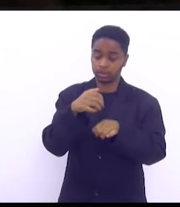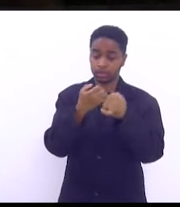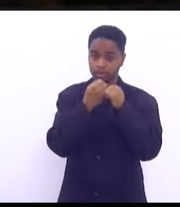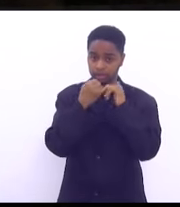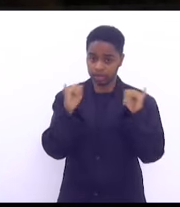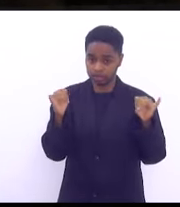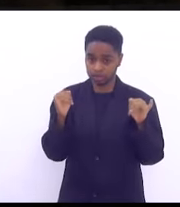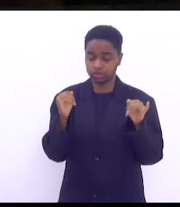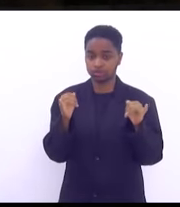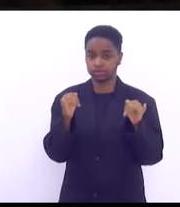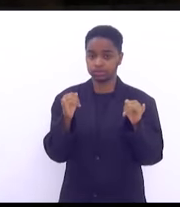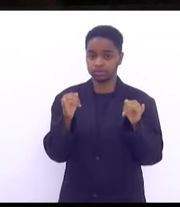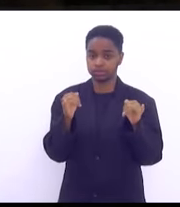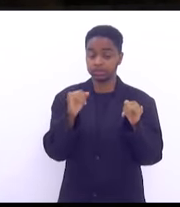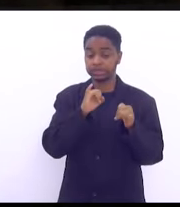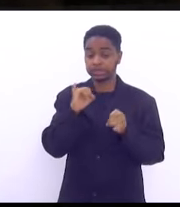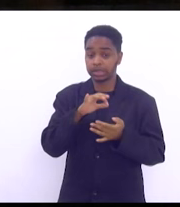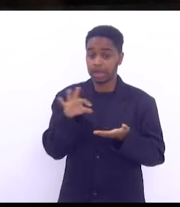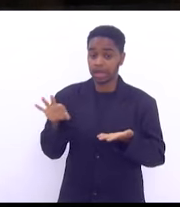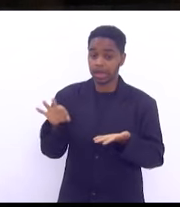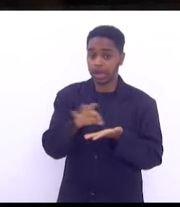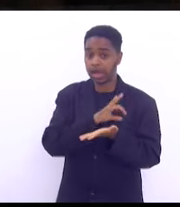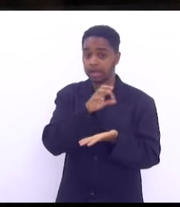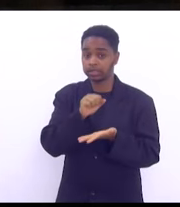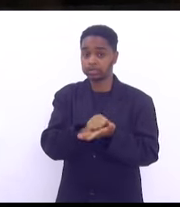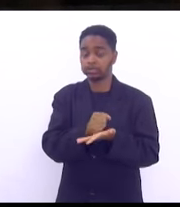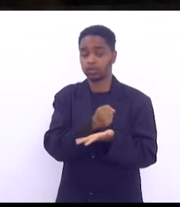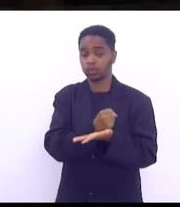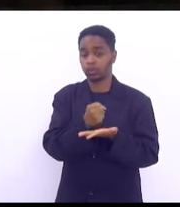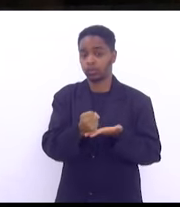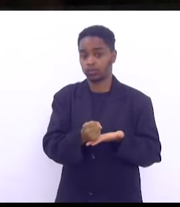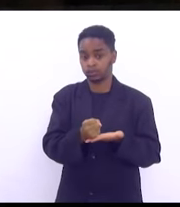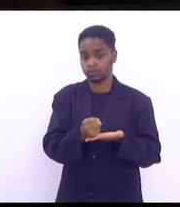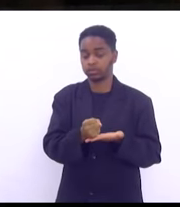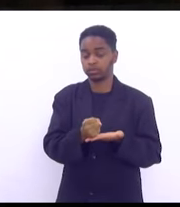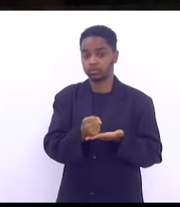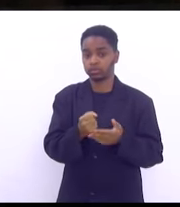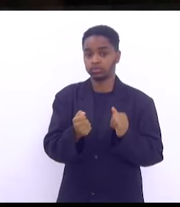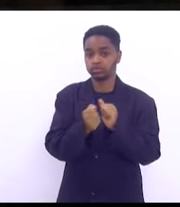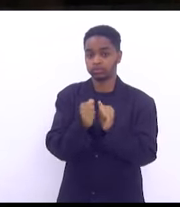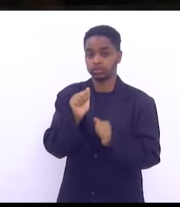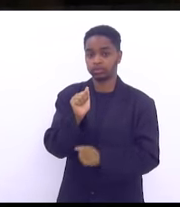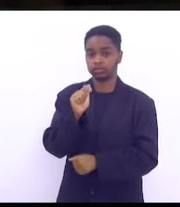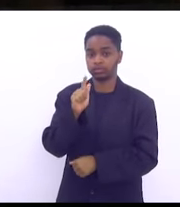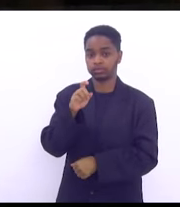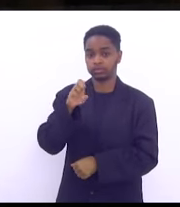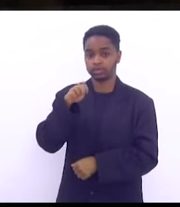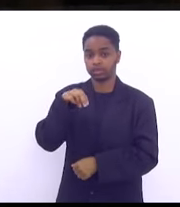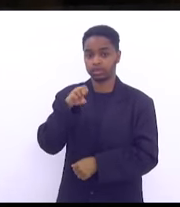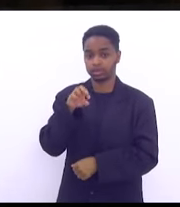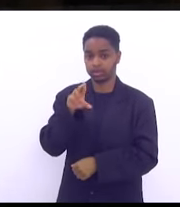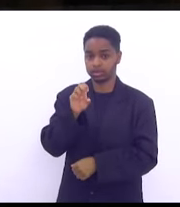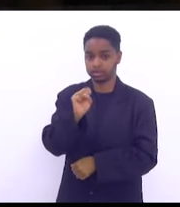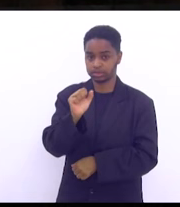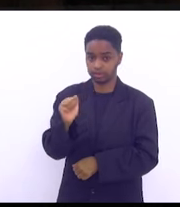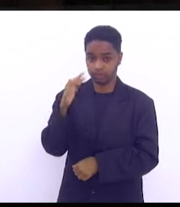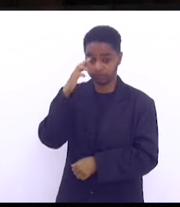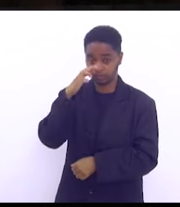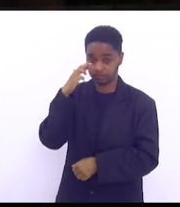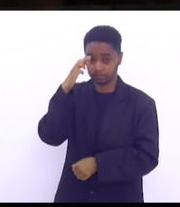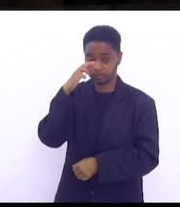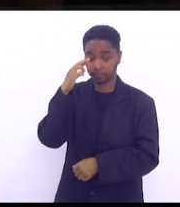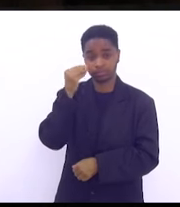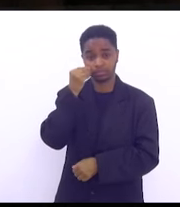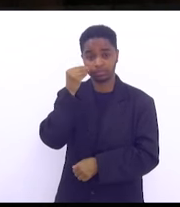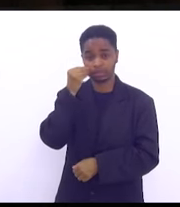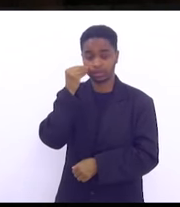Elétrica assinasse um convênio com a Genersa para fiscalização, pelo menos,